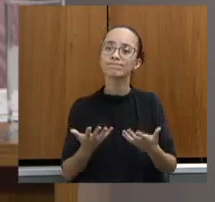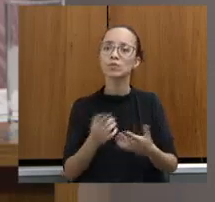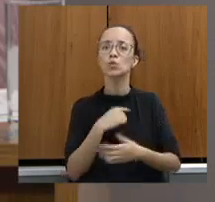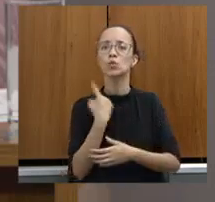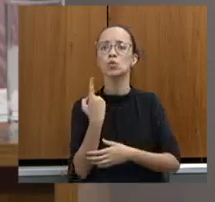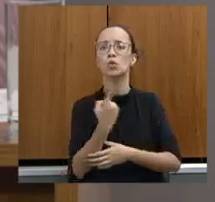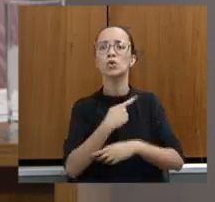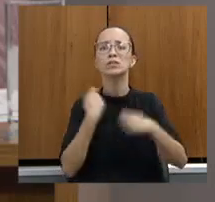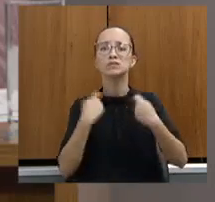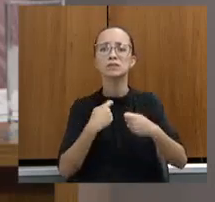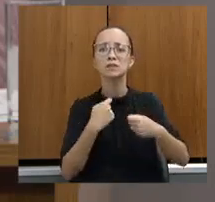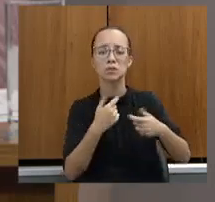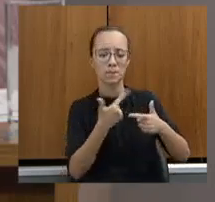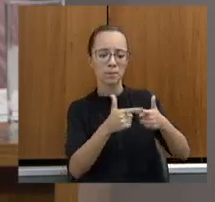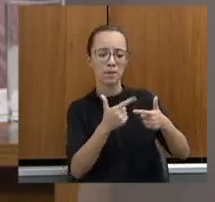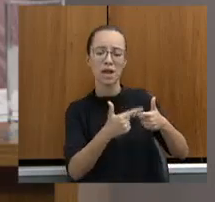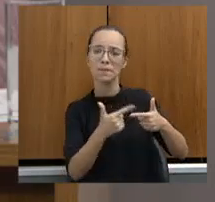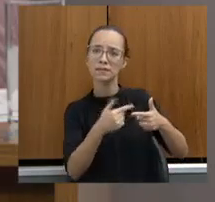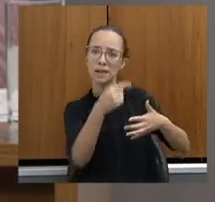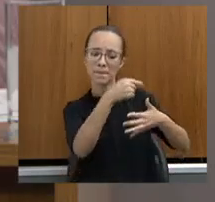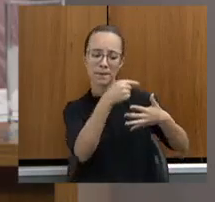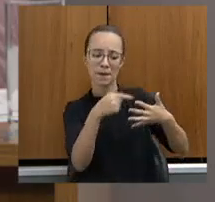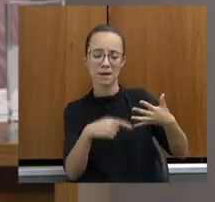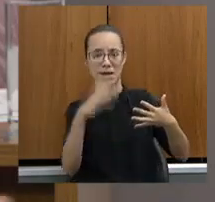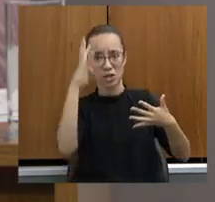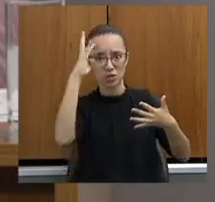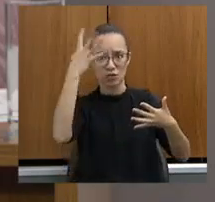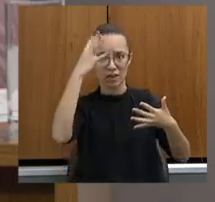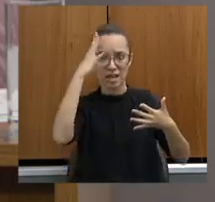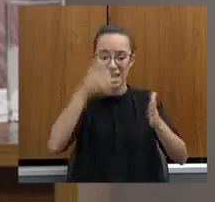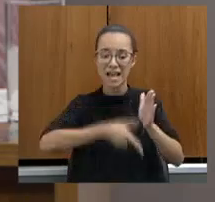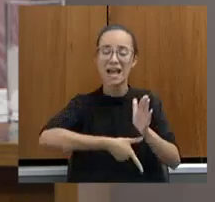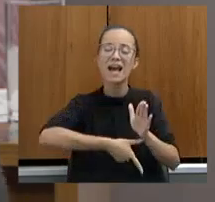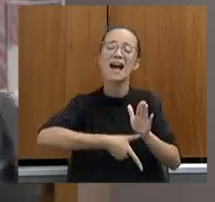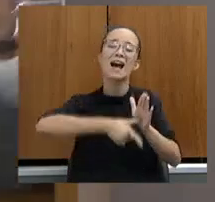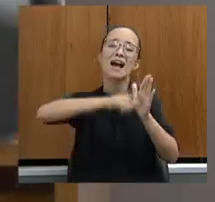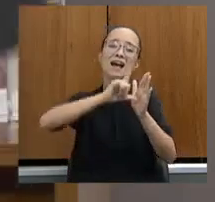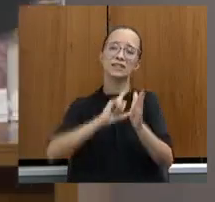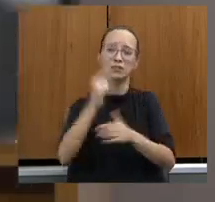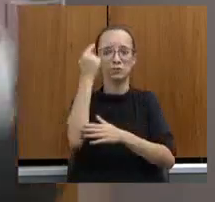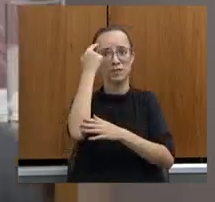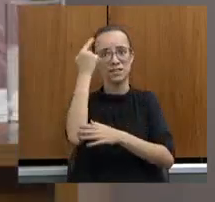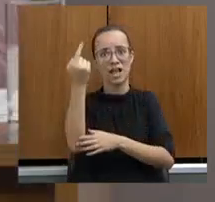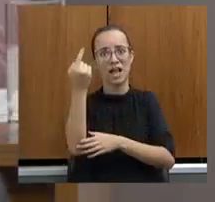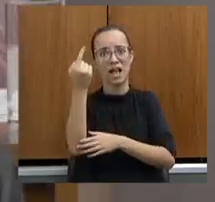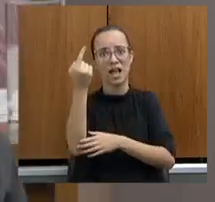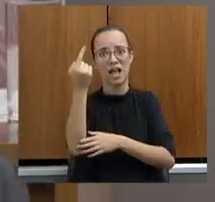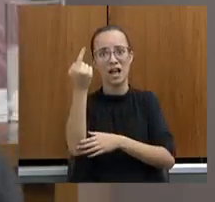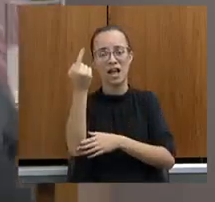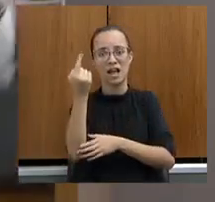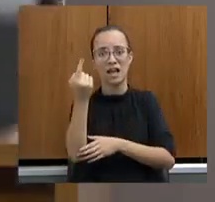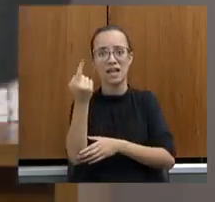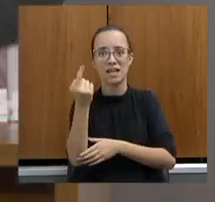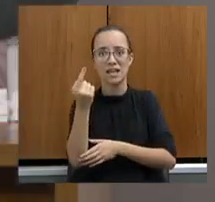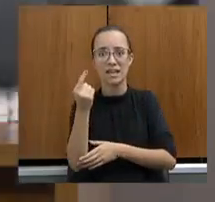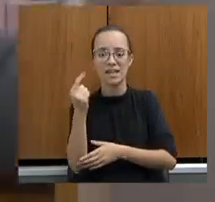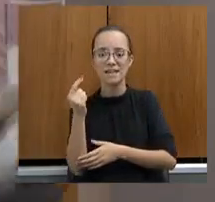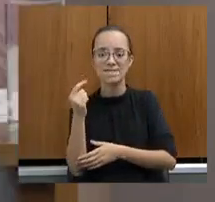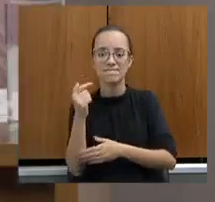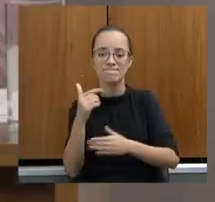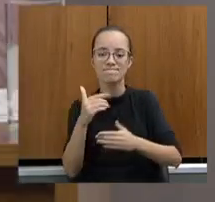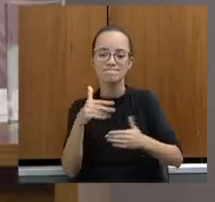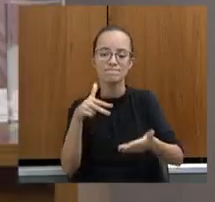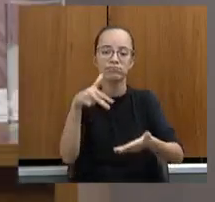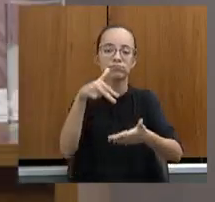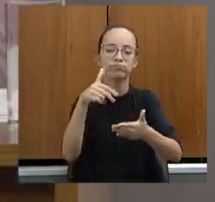resolvendo os problemas estruturais do nosso Estado antes da gente pensar em ir né avançando e aumentando